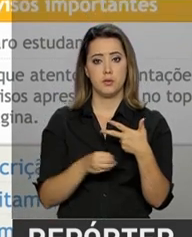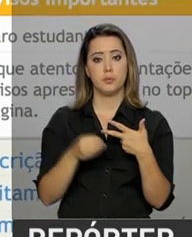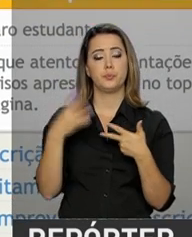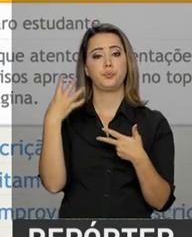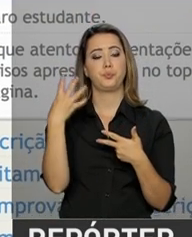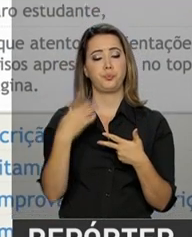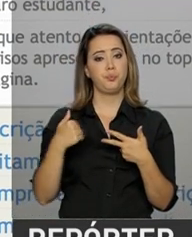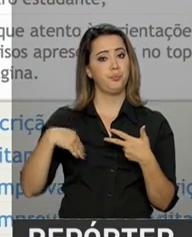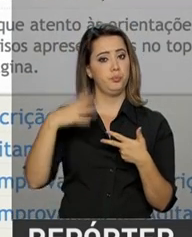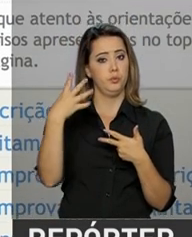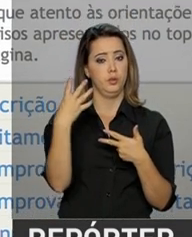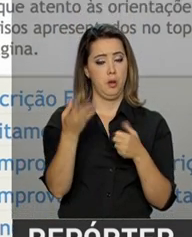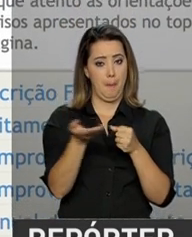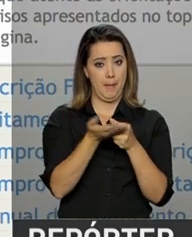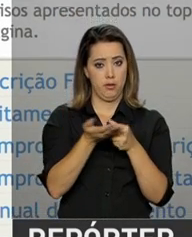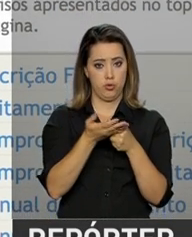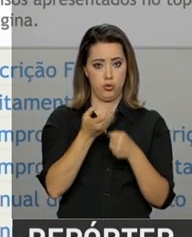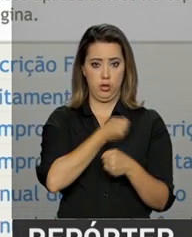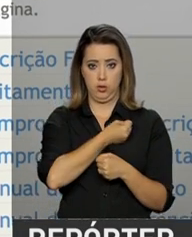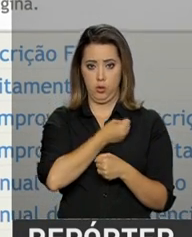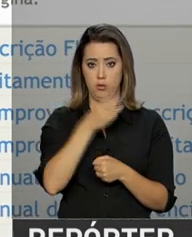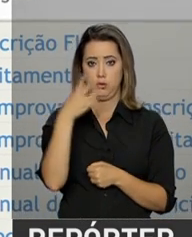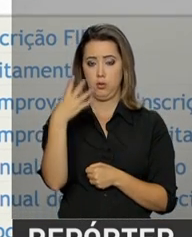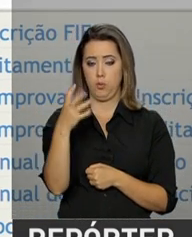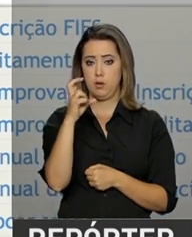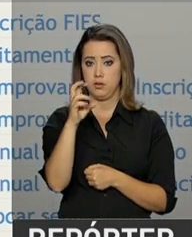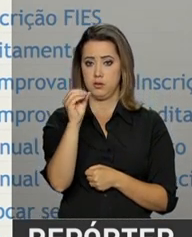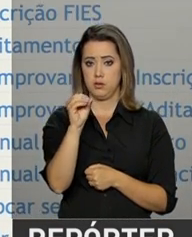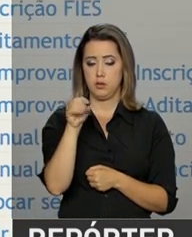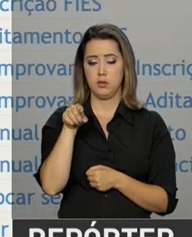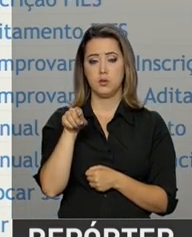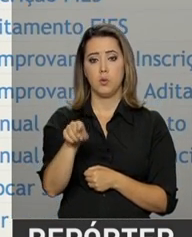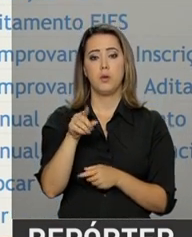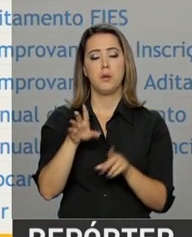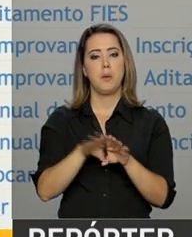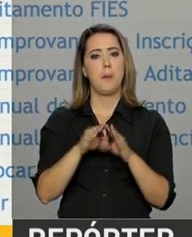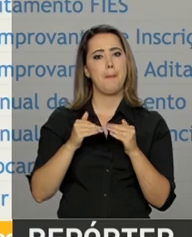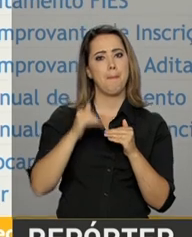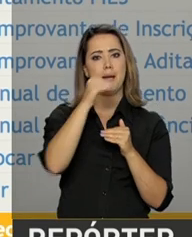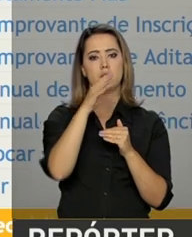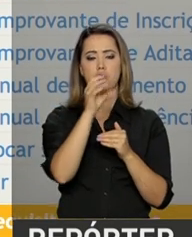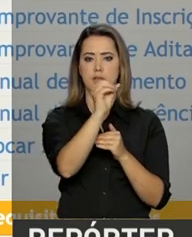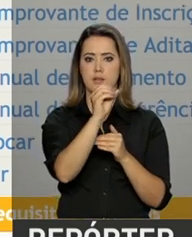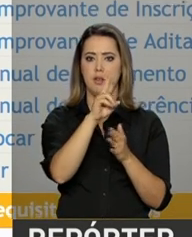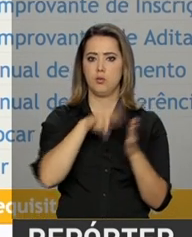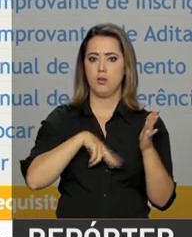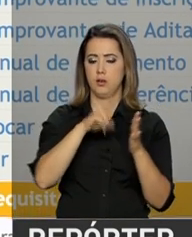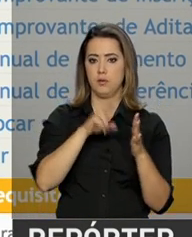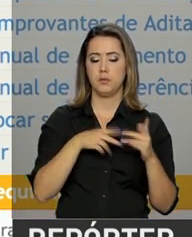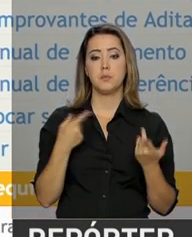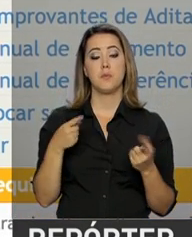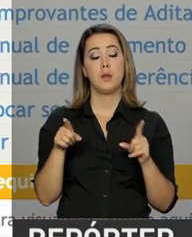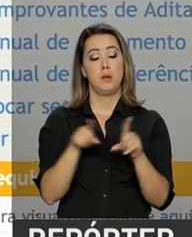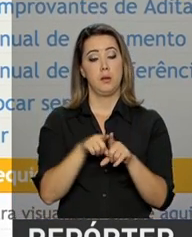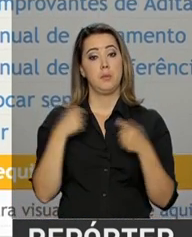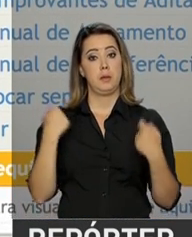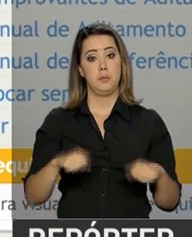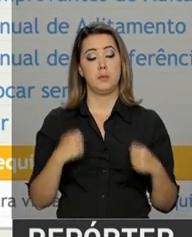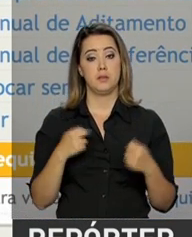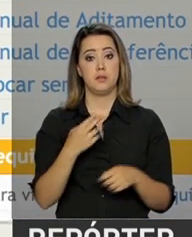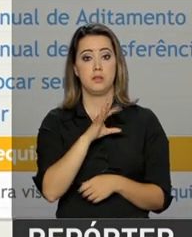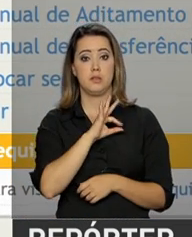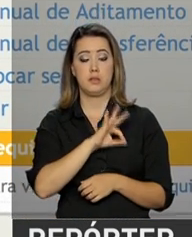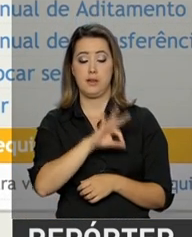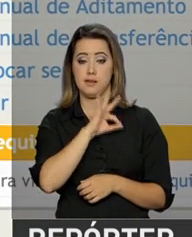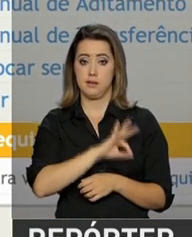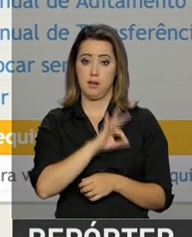igual ou superior a 450 pontos e nota na redação superior a zero o candidato também precisa ter renda